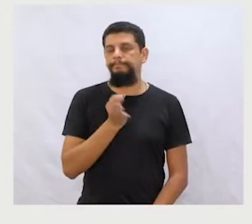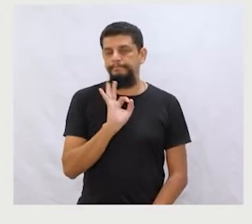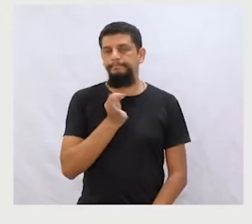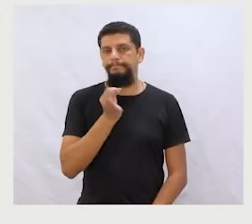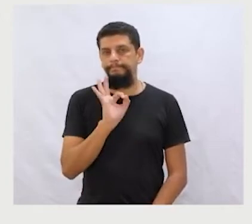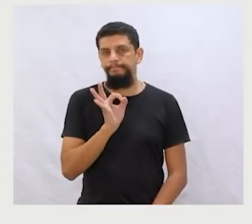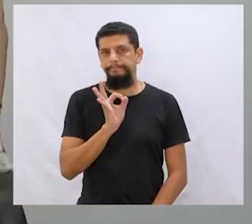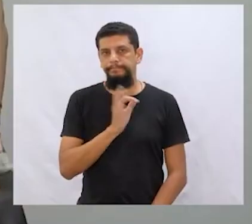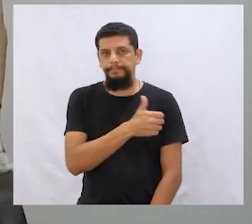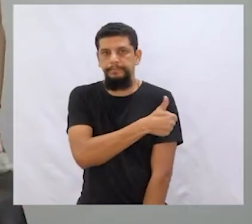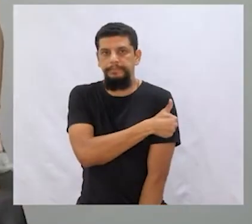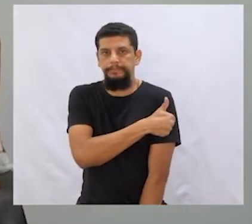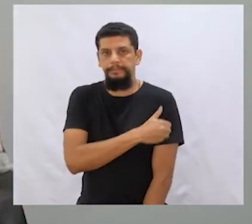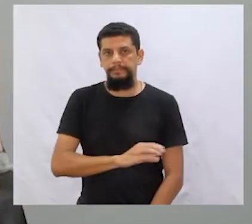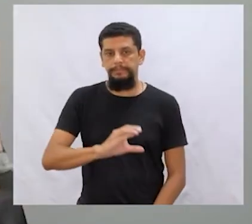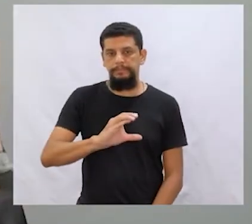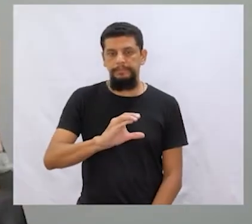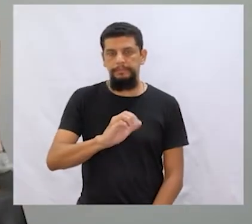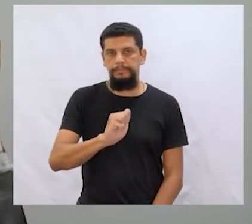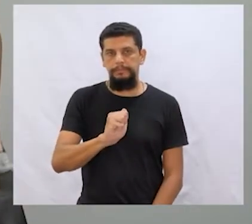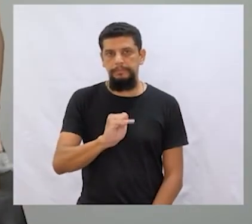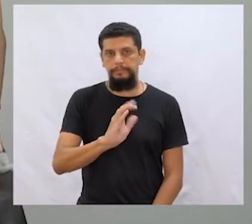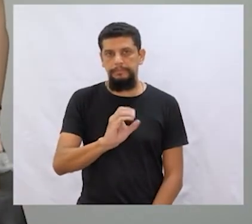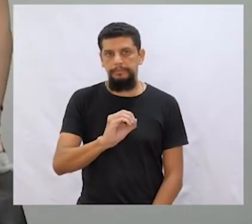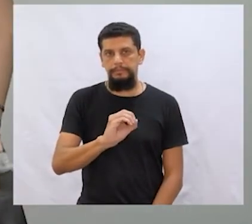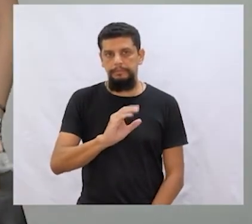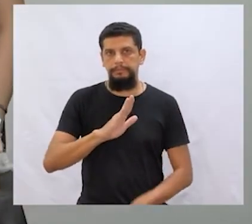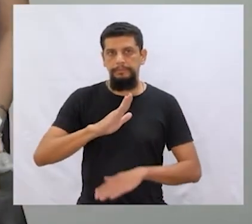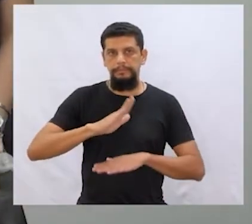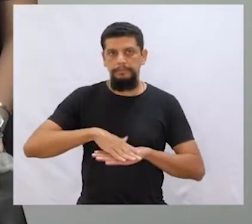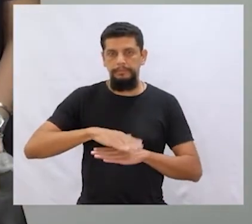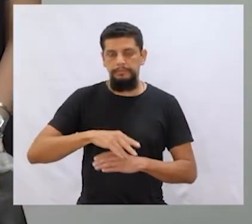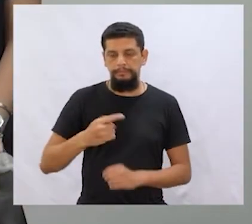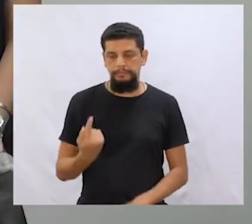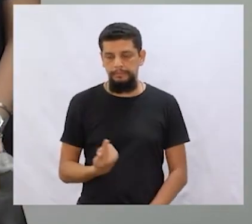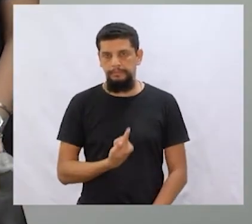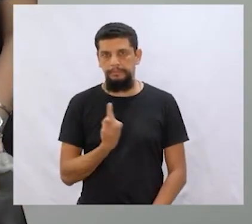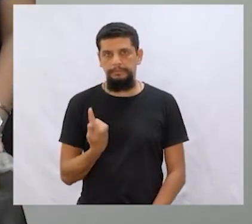Muito Caio. Caio é mais alto, Caio, né? É mais alto.